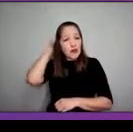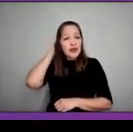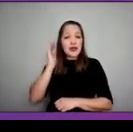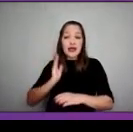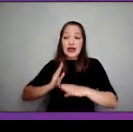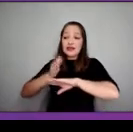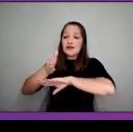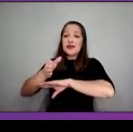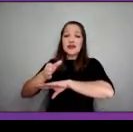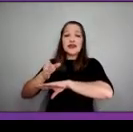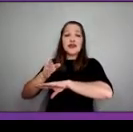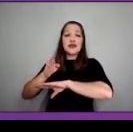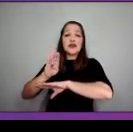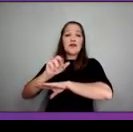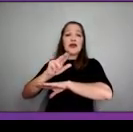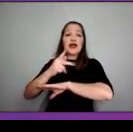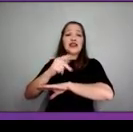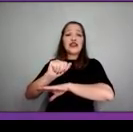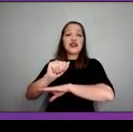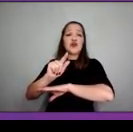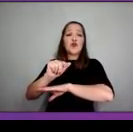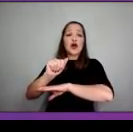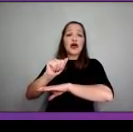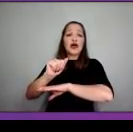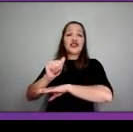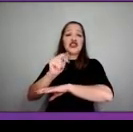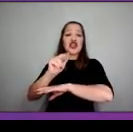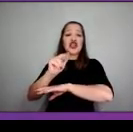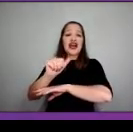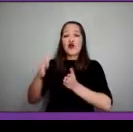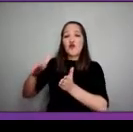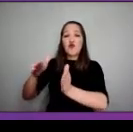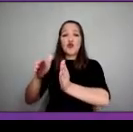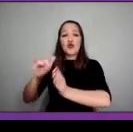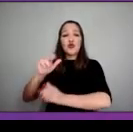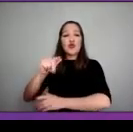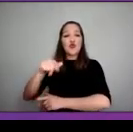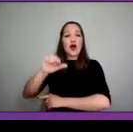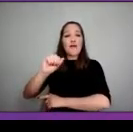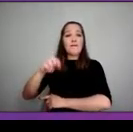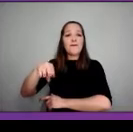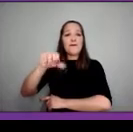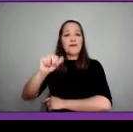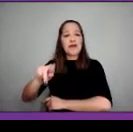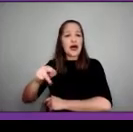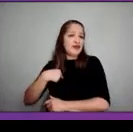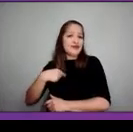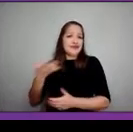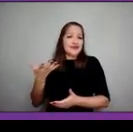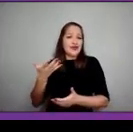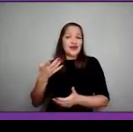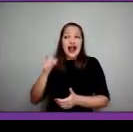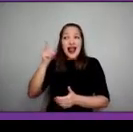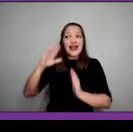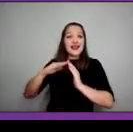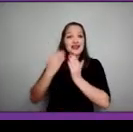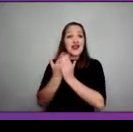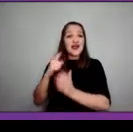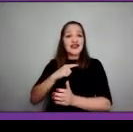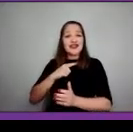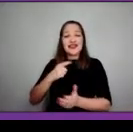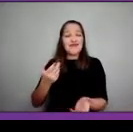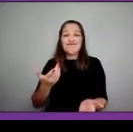rio aqui na frente de Belém Eu tô na ilha ainda tem escolas e eu não consigo conceber que com essas crianças eu vou ter o mesmo